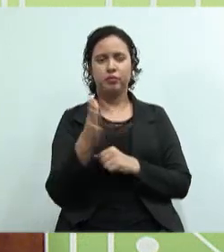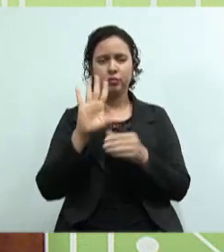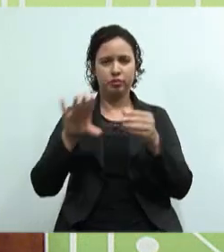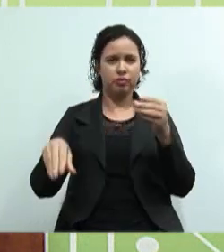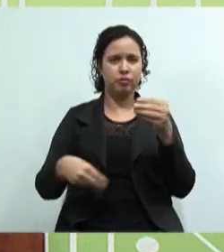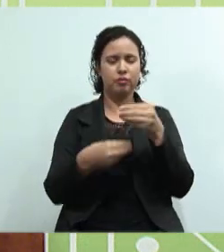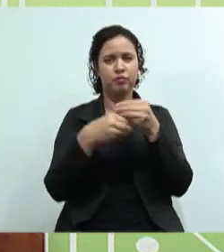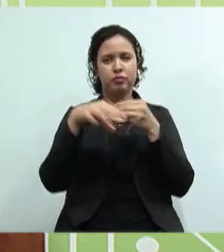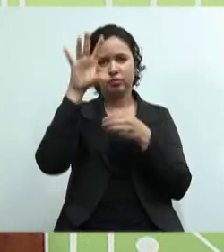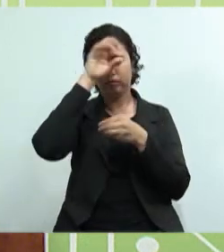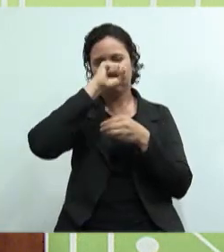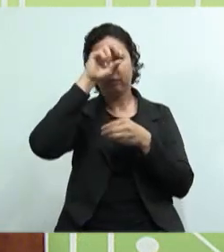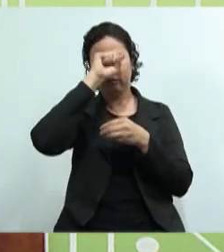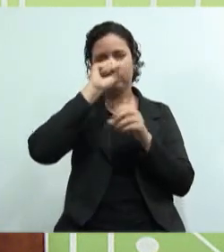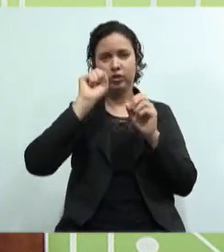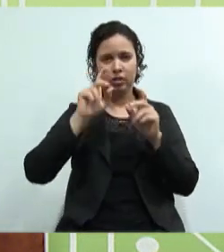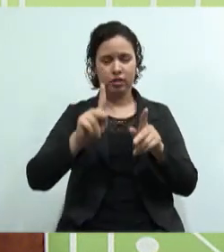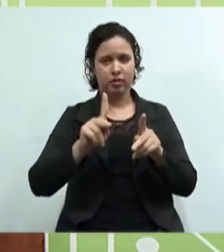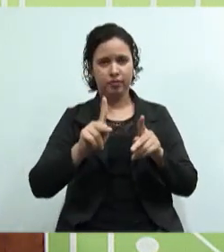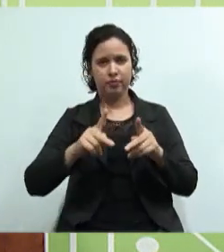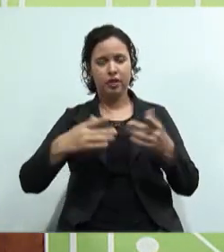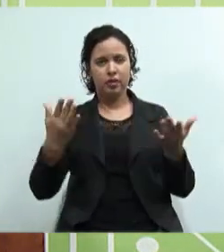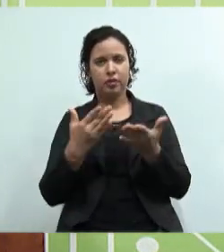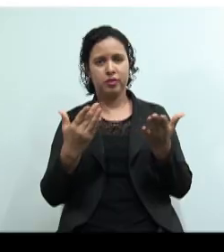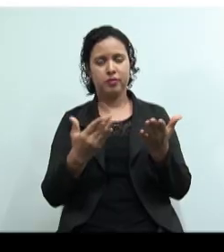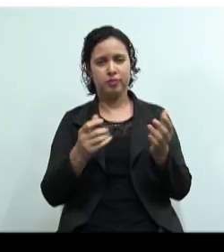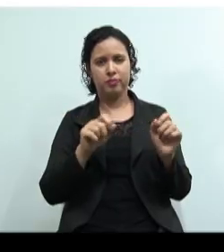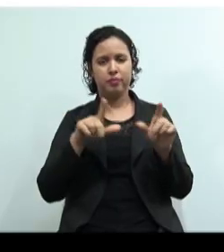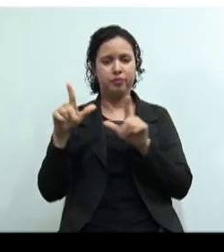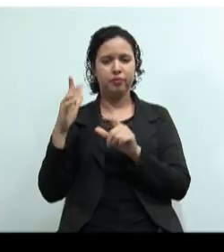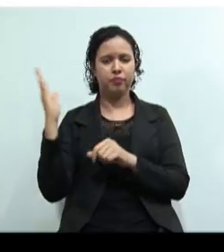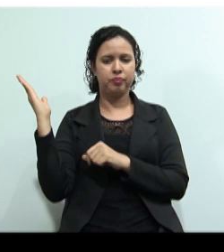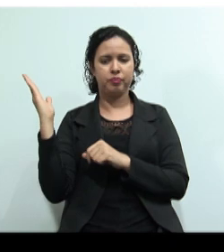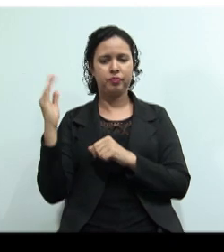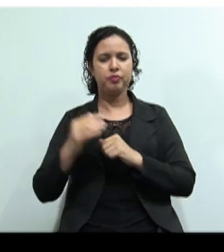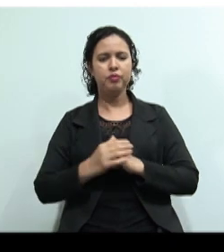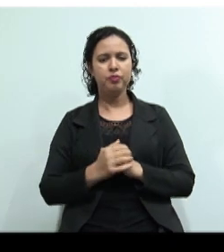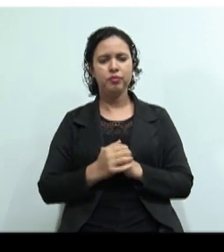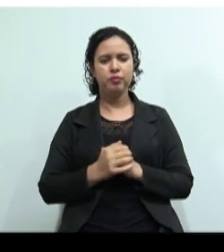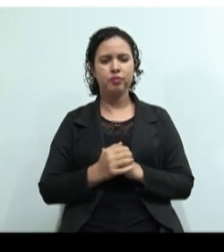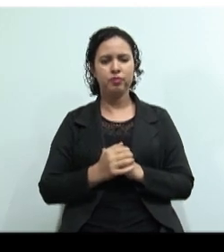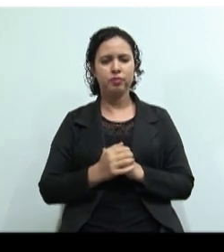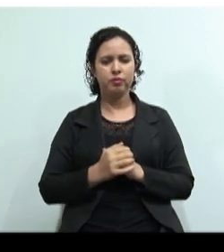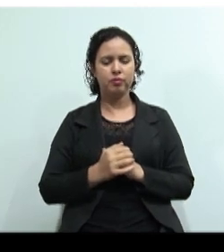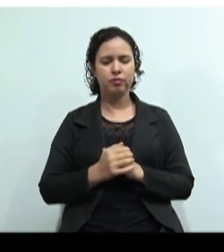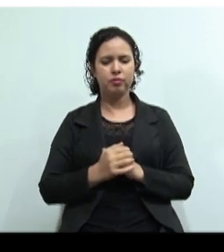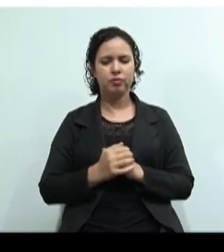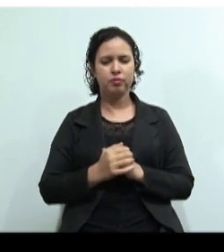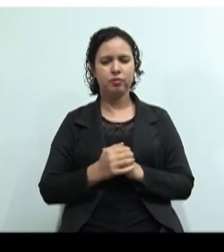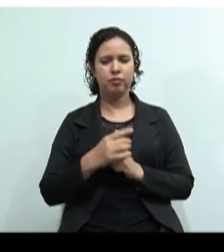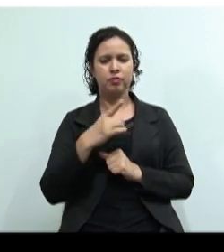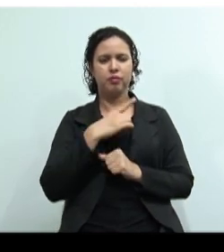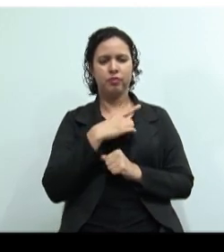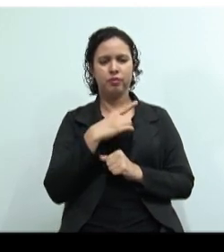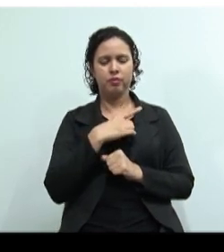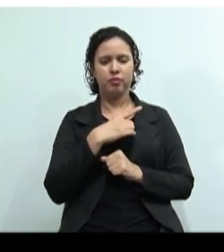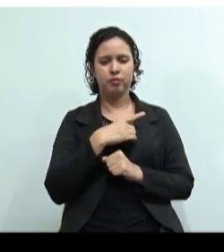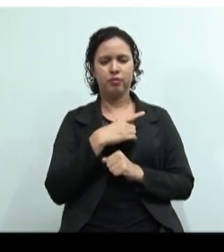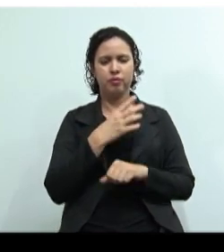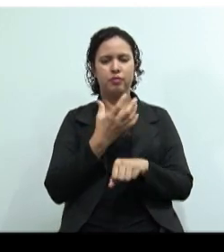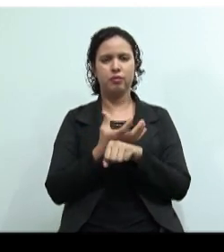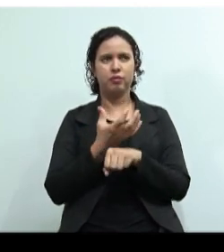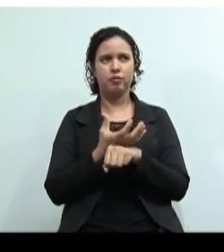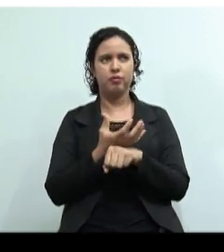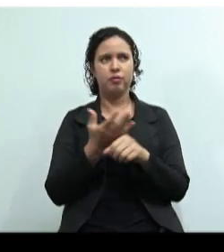reforçar o aprendizado, tá certo? Então, vamos lá para o slide. Então, nós temos aqui a nossa disciplina de hoje,